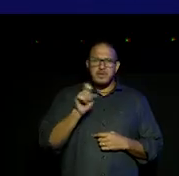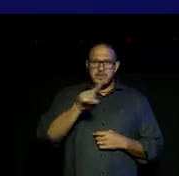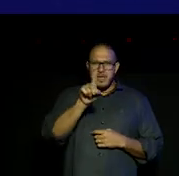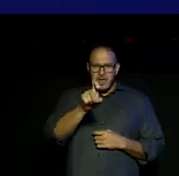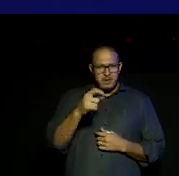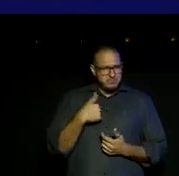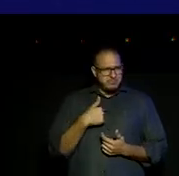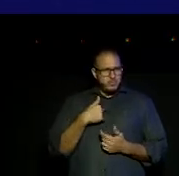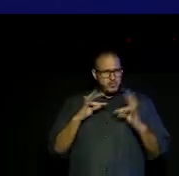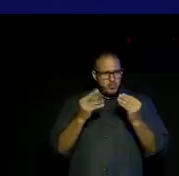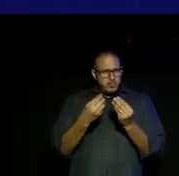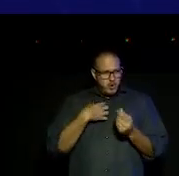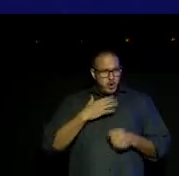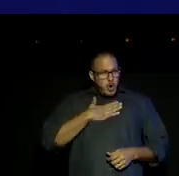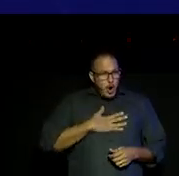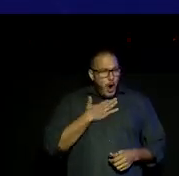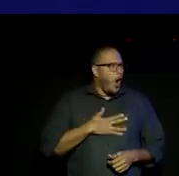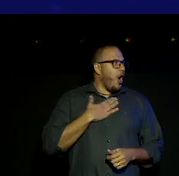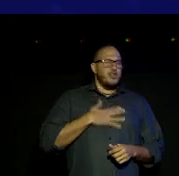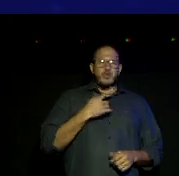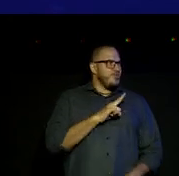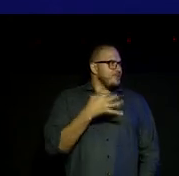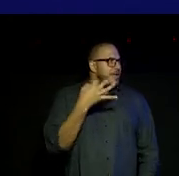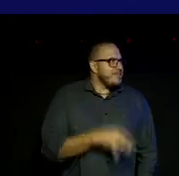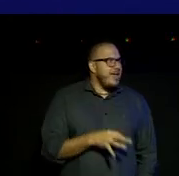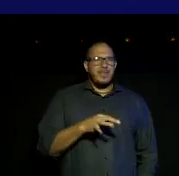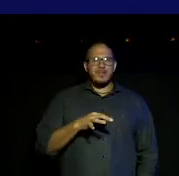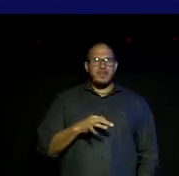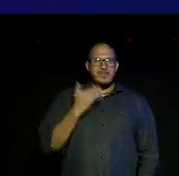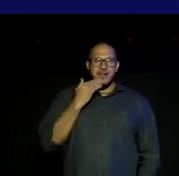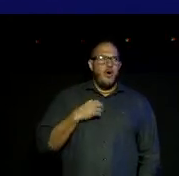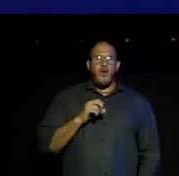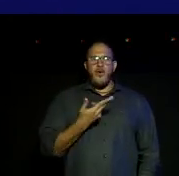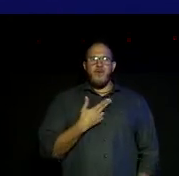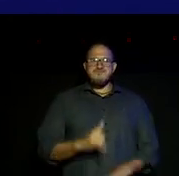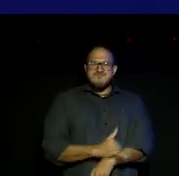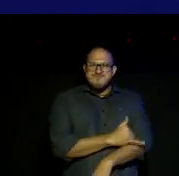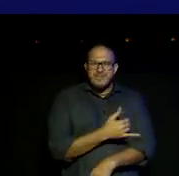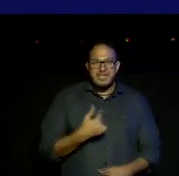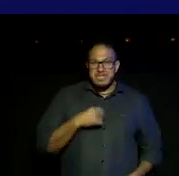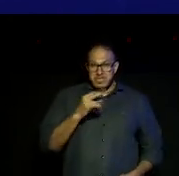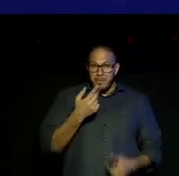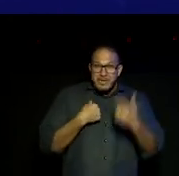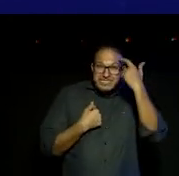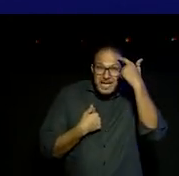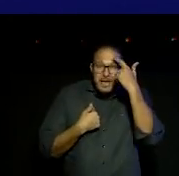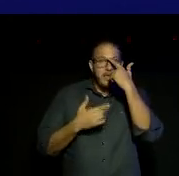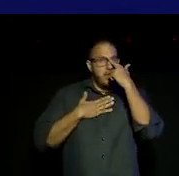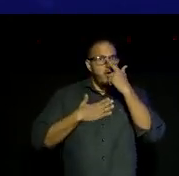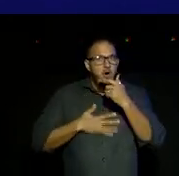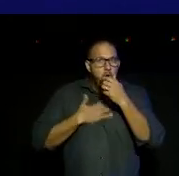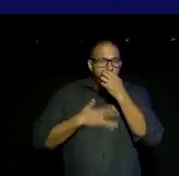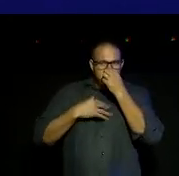tudo que eu gosto é ilegal, é imoral ou engorda? Enquanto eu pensar dessa forma, eu